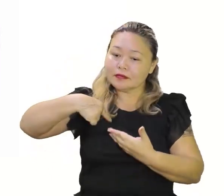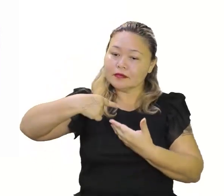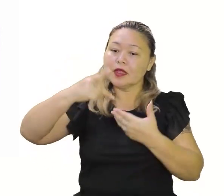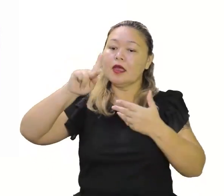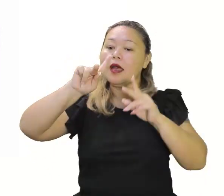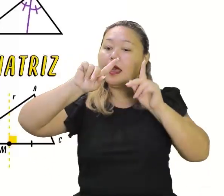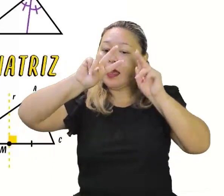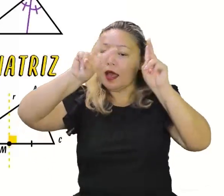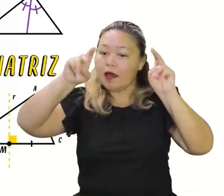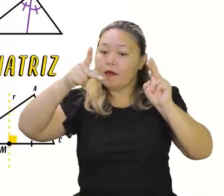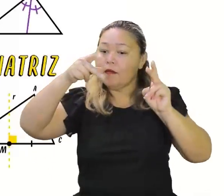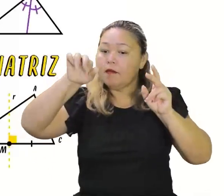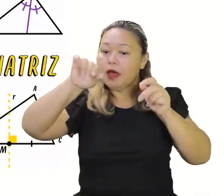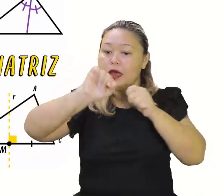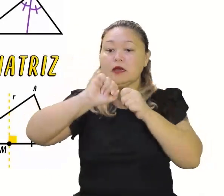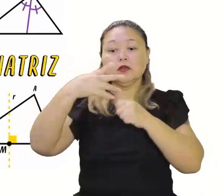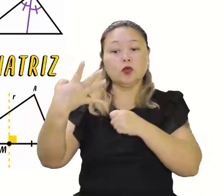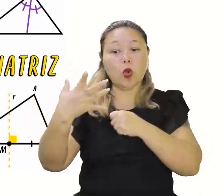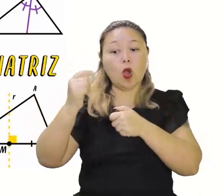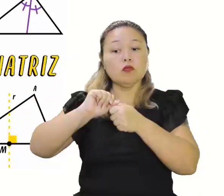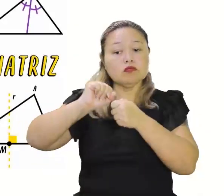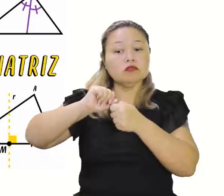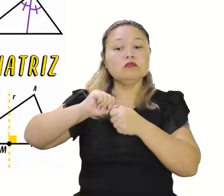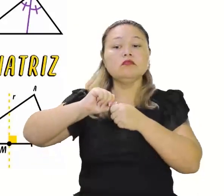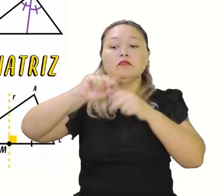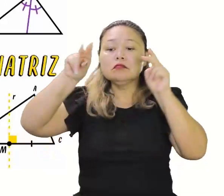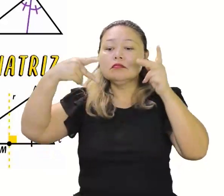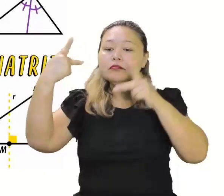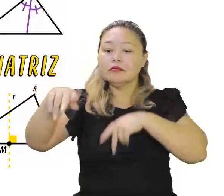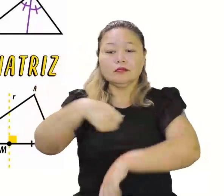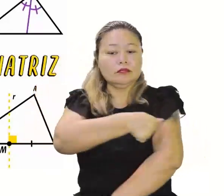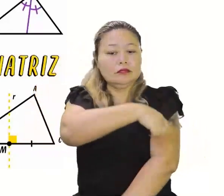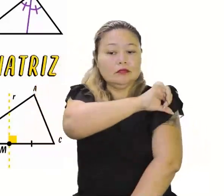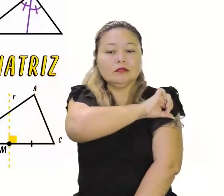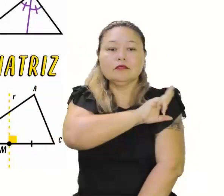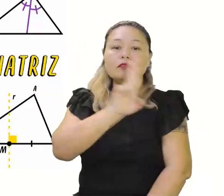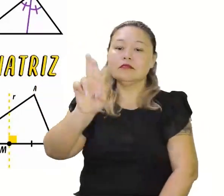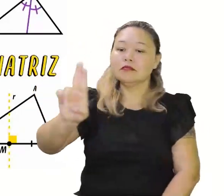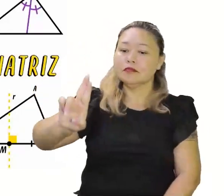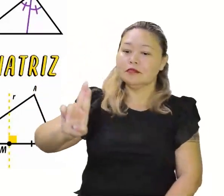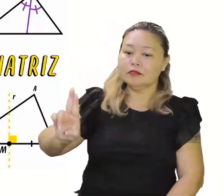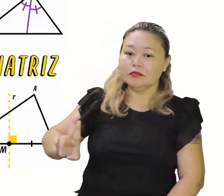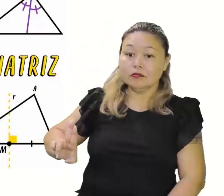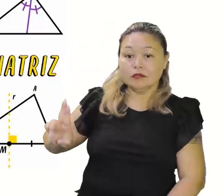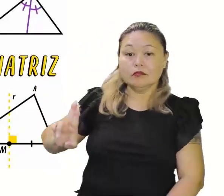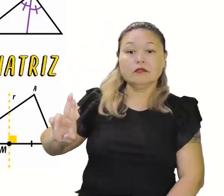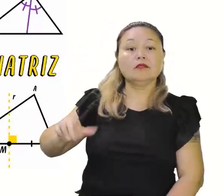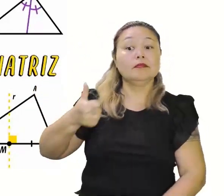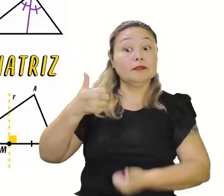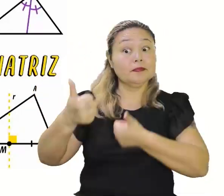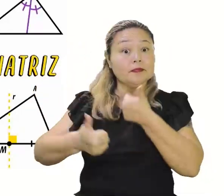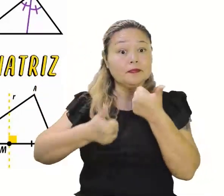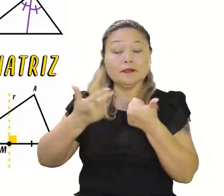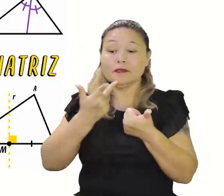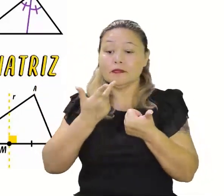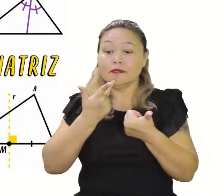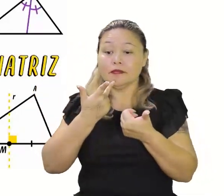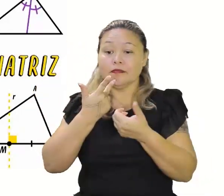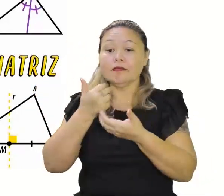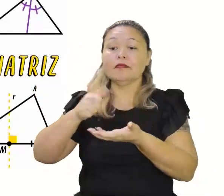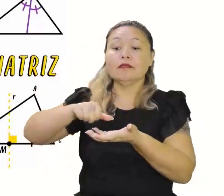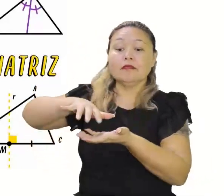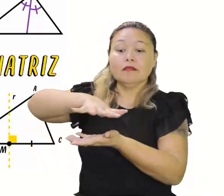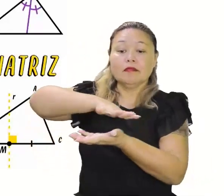revendo aí assuntos do seu fundamental. Vamos ver a classificação aqui dos triângulos. Beleza. Quando falamos em